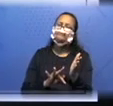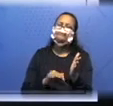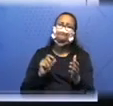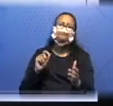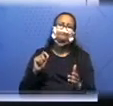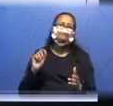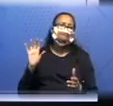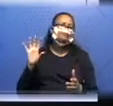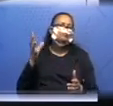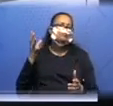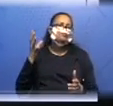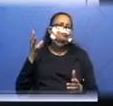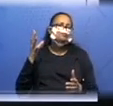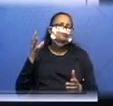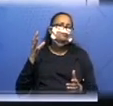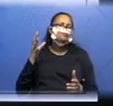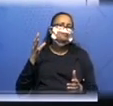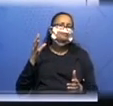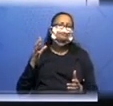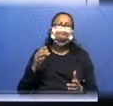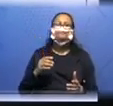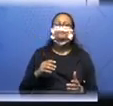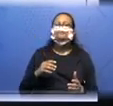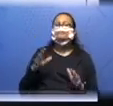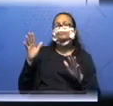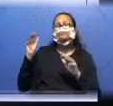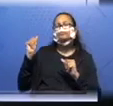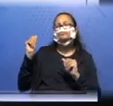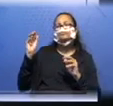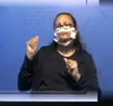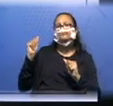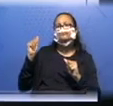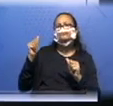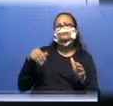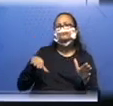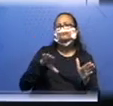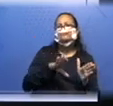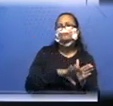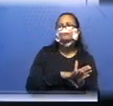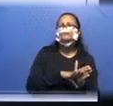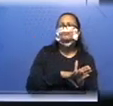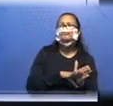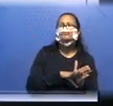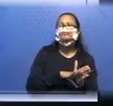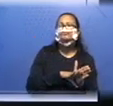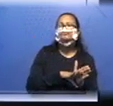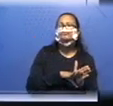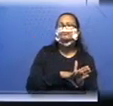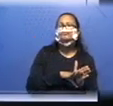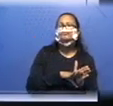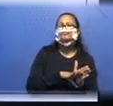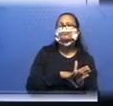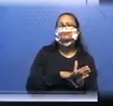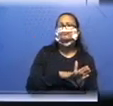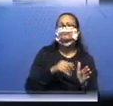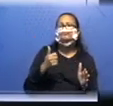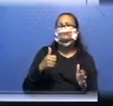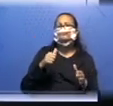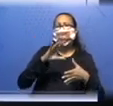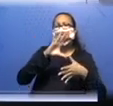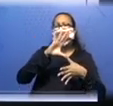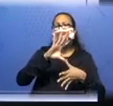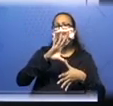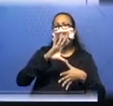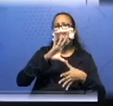ó. Quais foram as consequências da proposta de Colombo? A Espanha chegou primeiro às